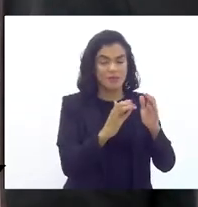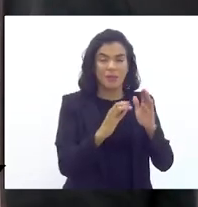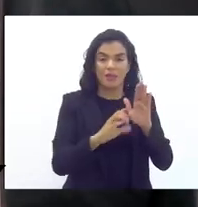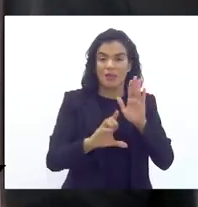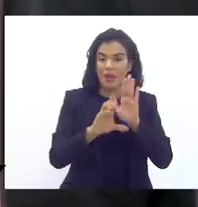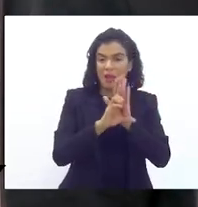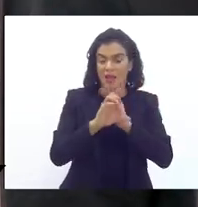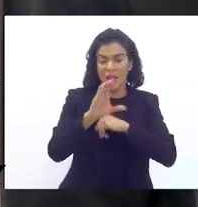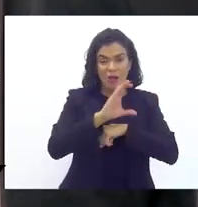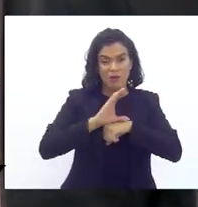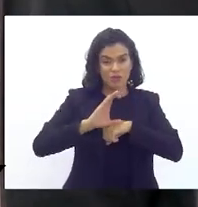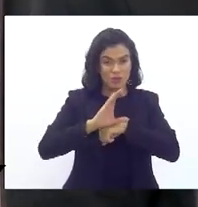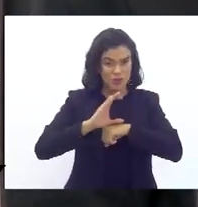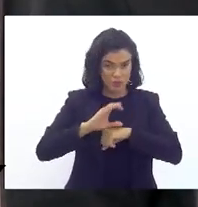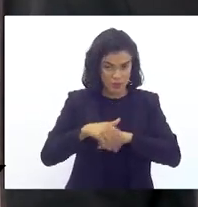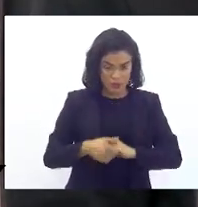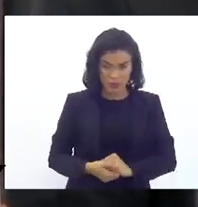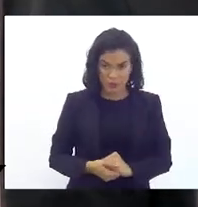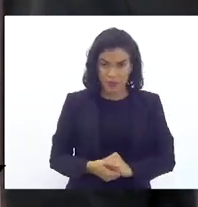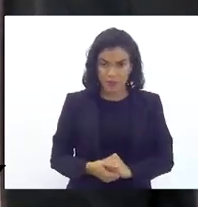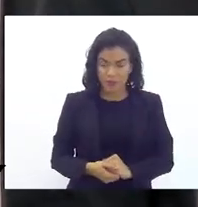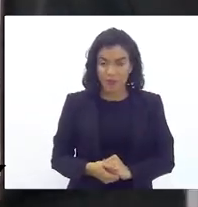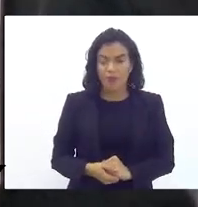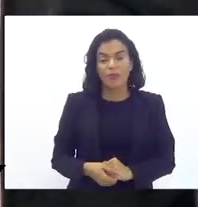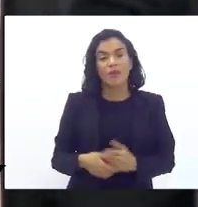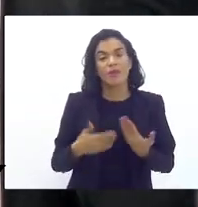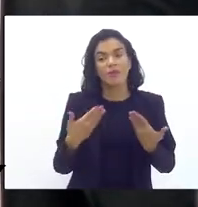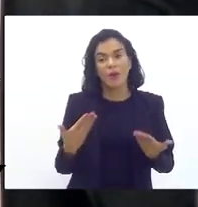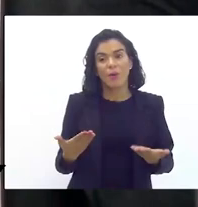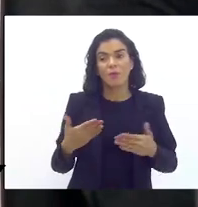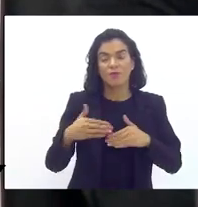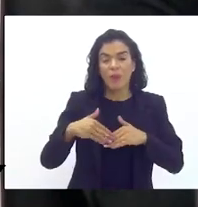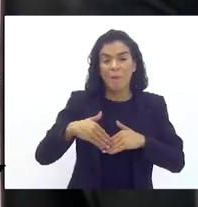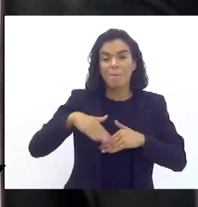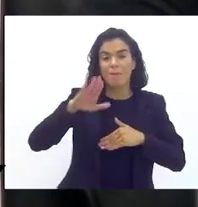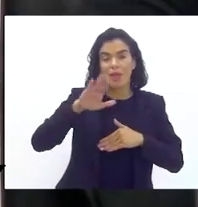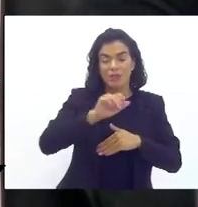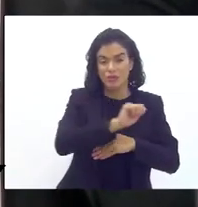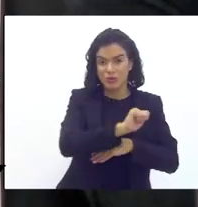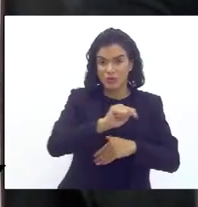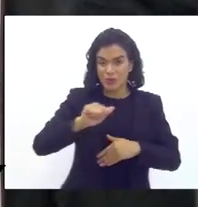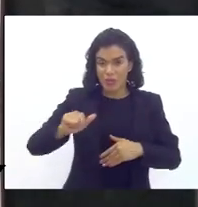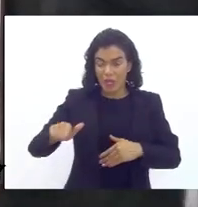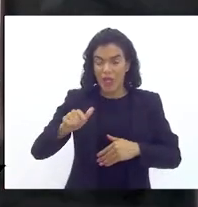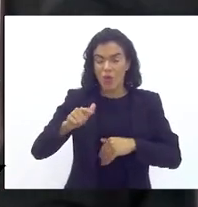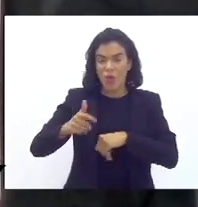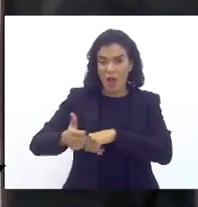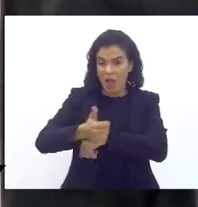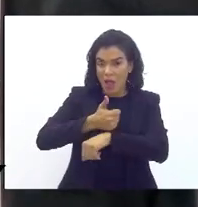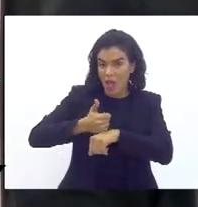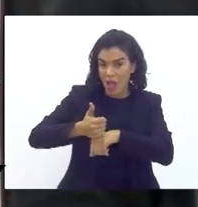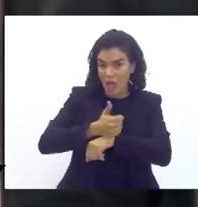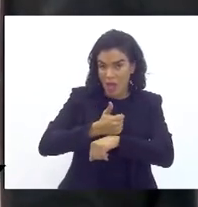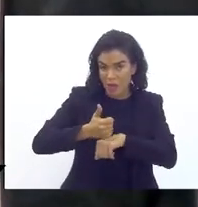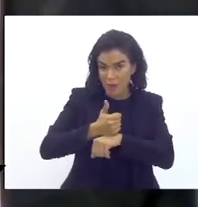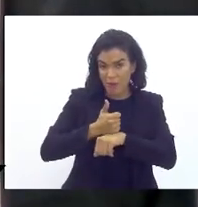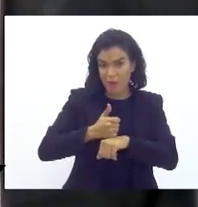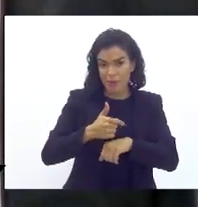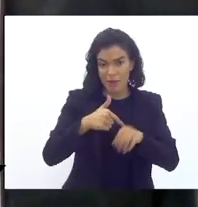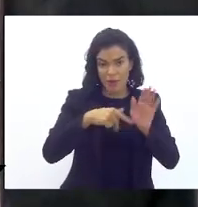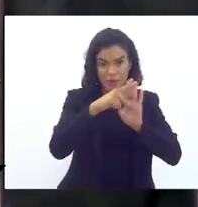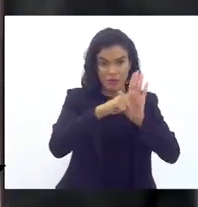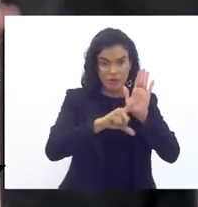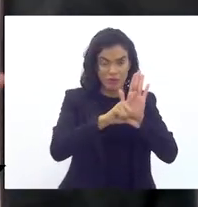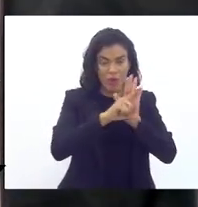legislação em vigor atualmente então para além de uma questão de um aprimoramento que se busca com esse projeto de lei